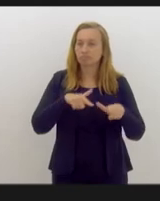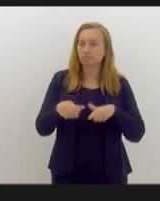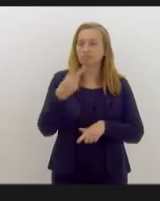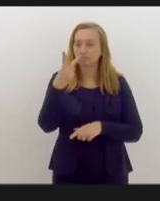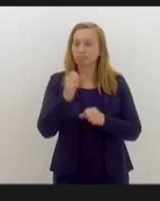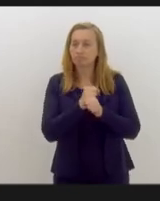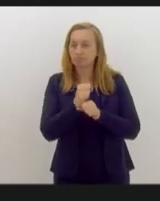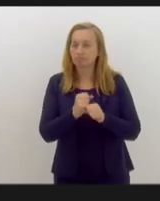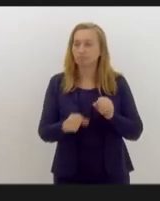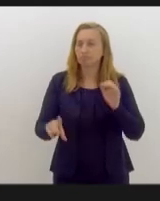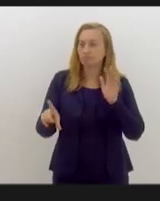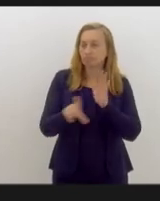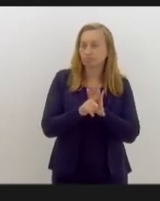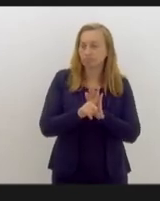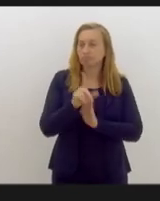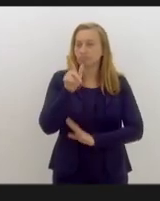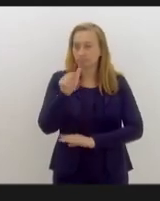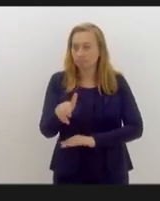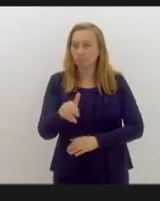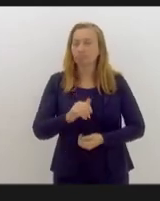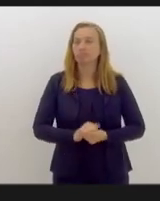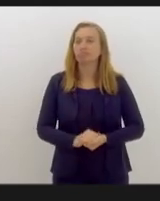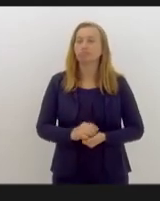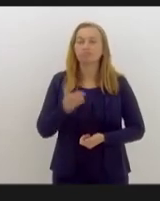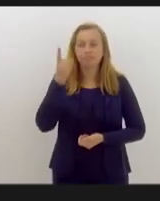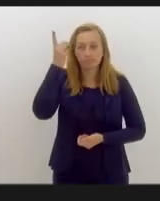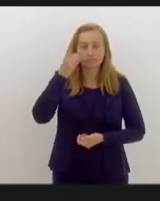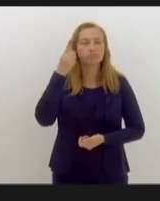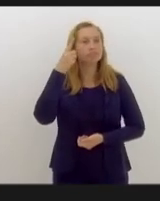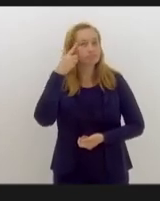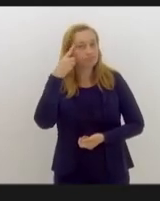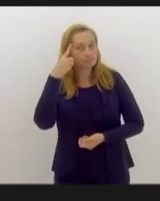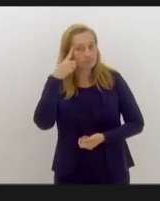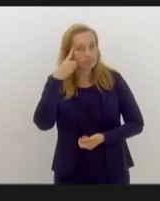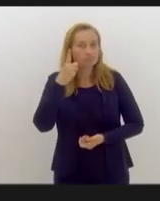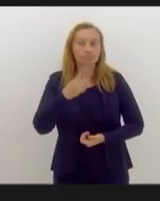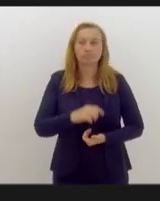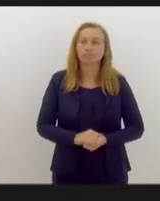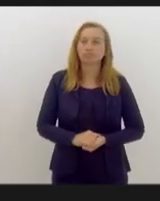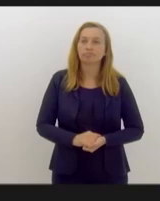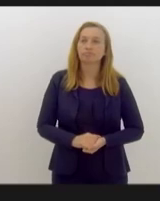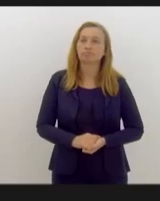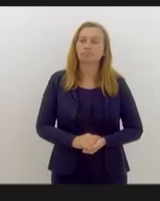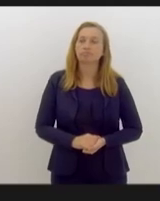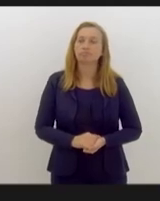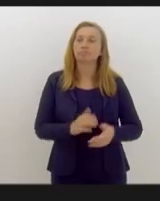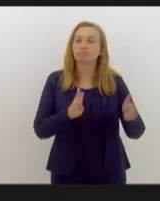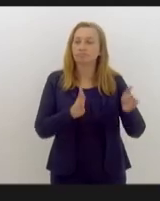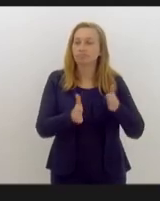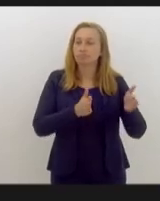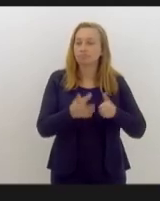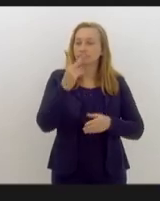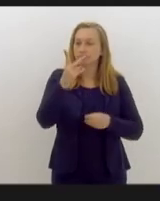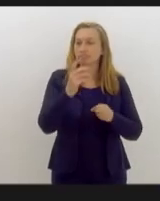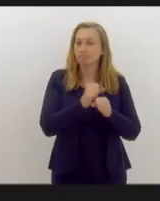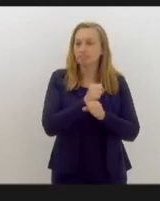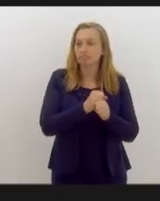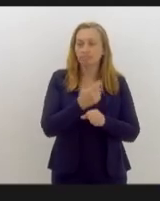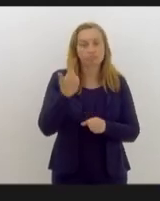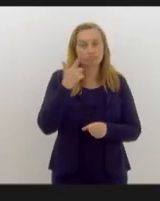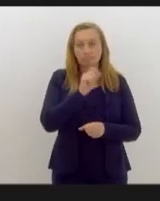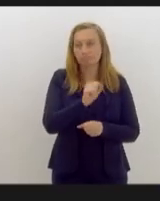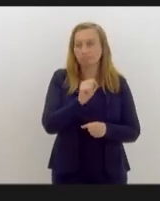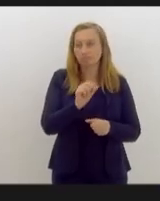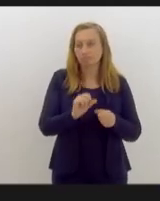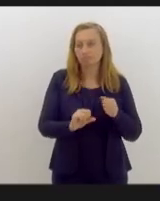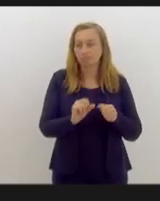manda. Acho que é algo também que os deputados podem repensar, né, esse mandato de 2 anos, uma vez que a gente não consegue